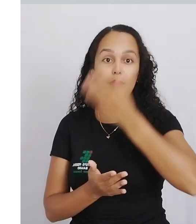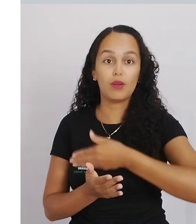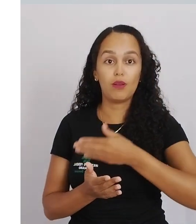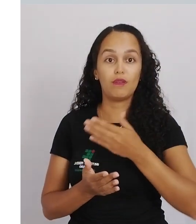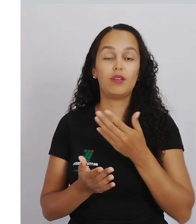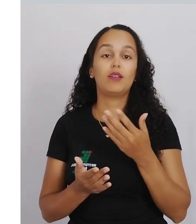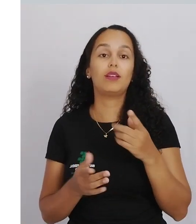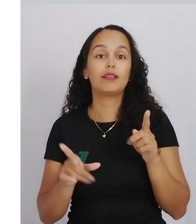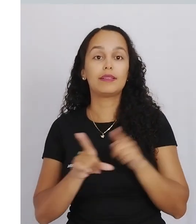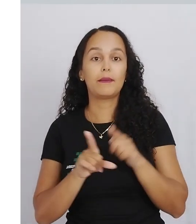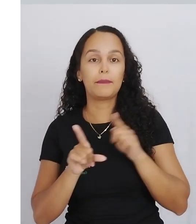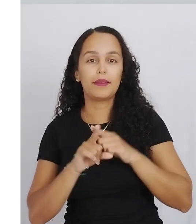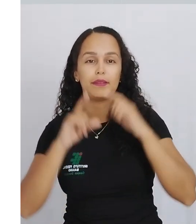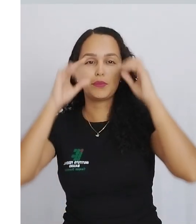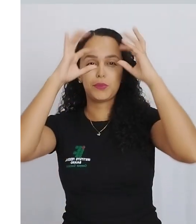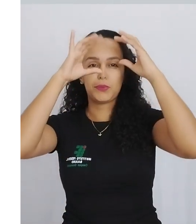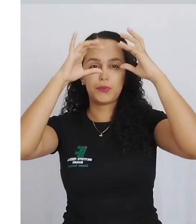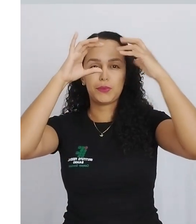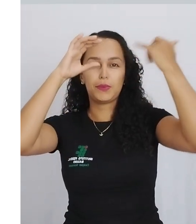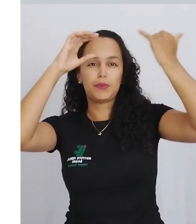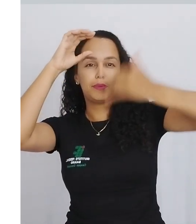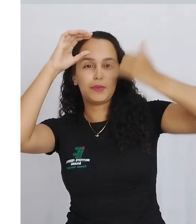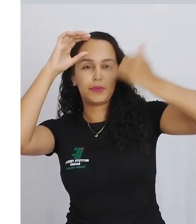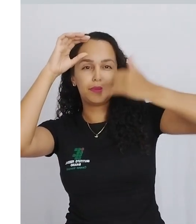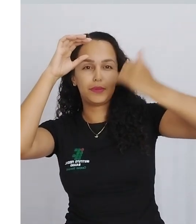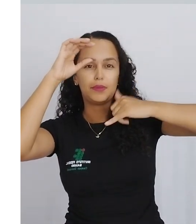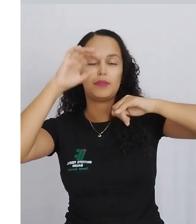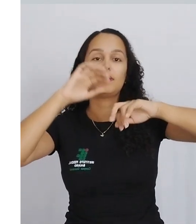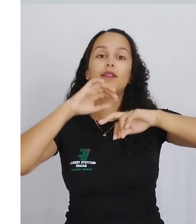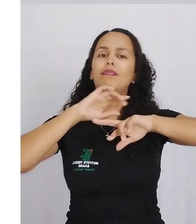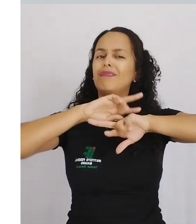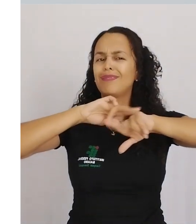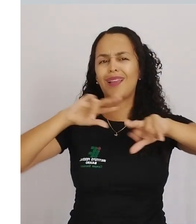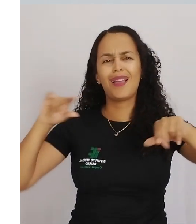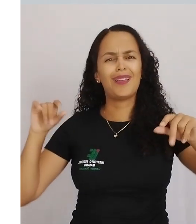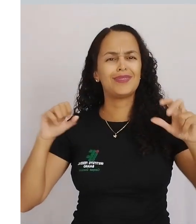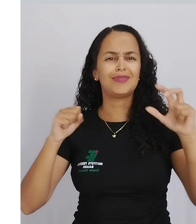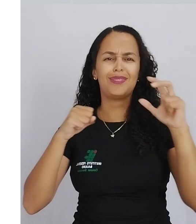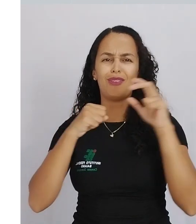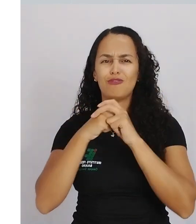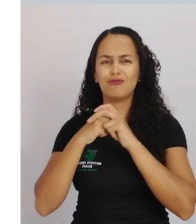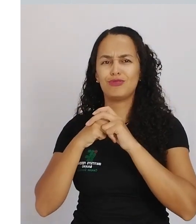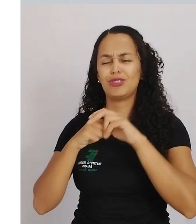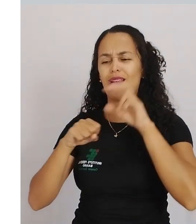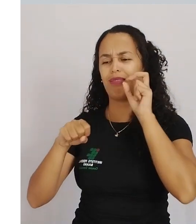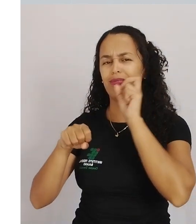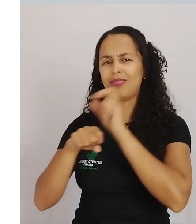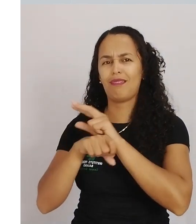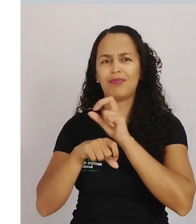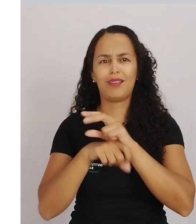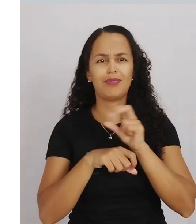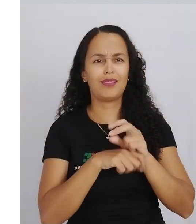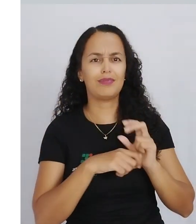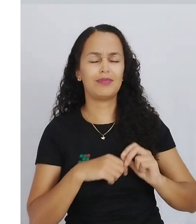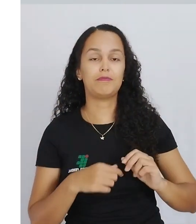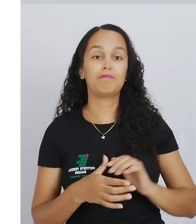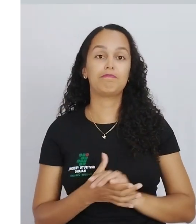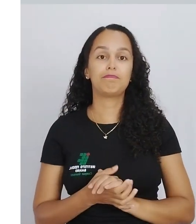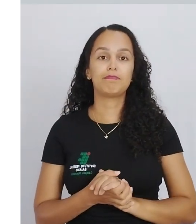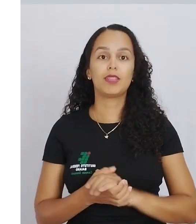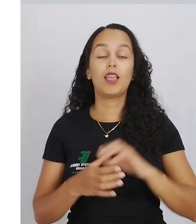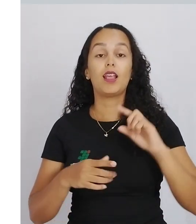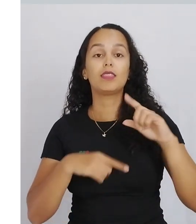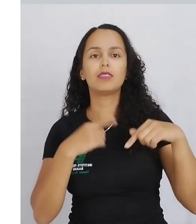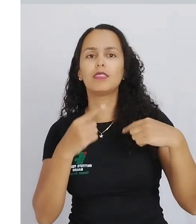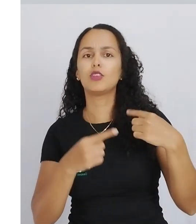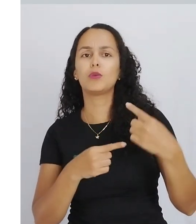também nas células do sistema nervoso, principalmente no cérebro e por aí vai, né? E aí vem as hipóteses,